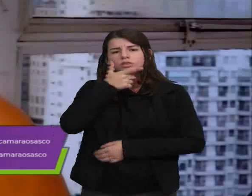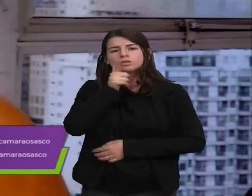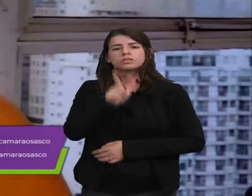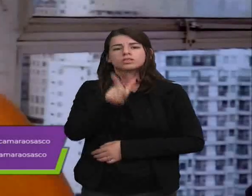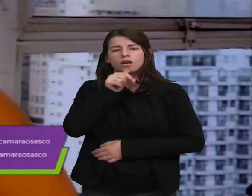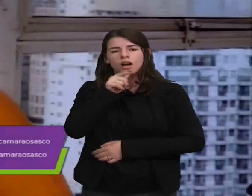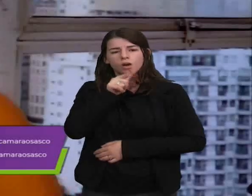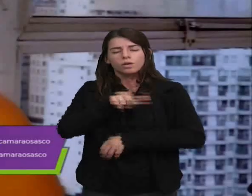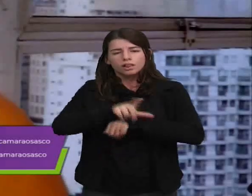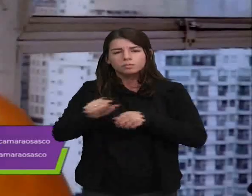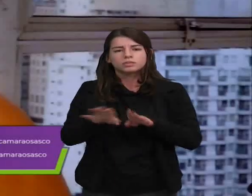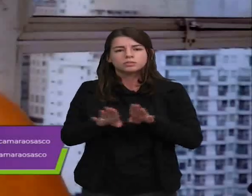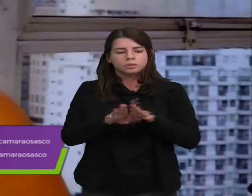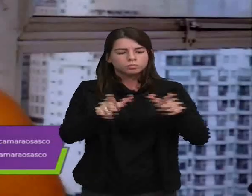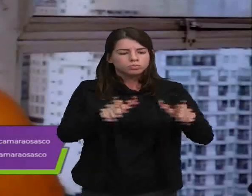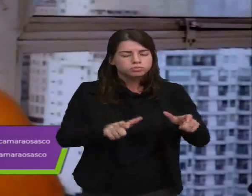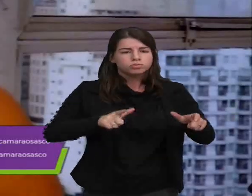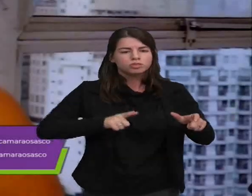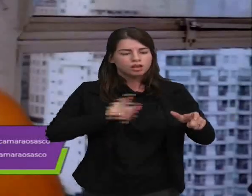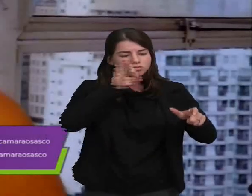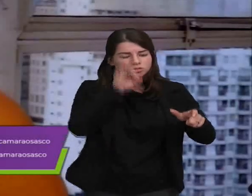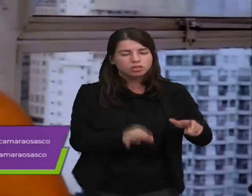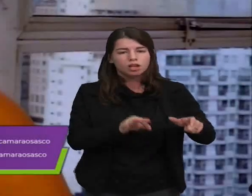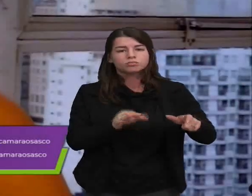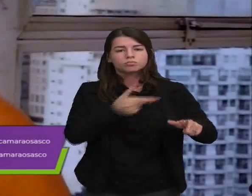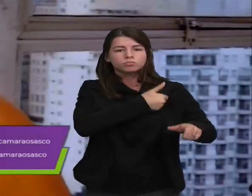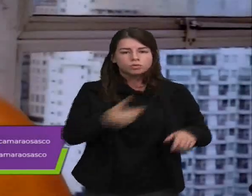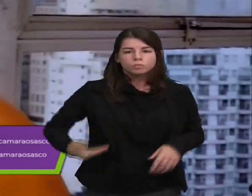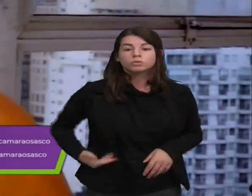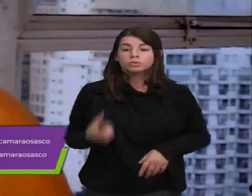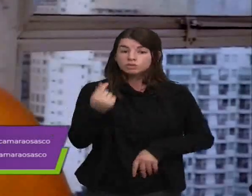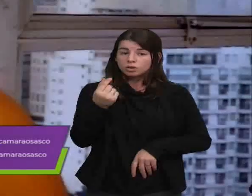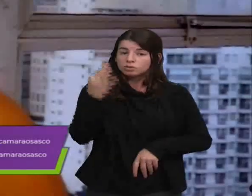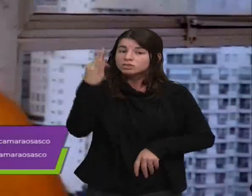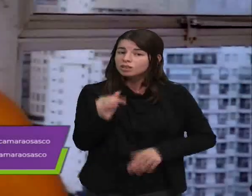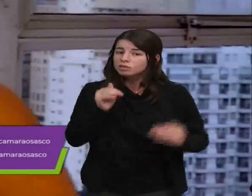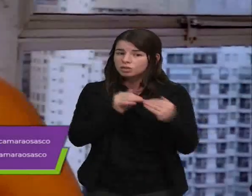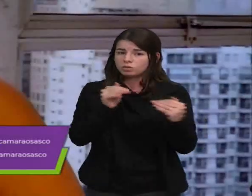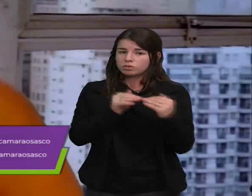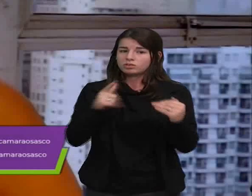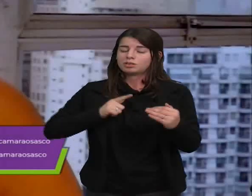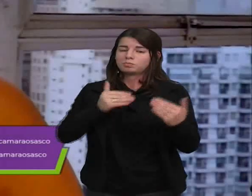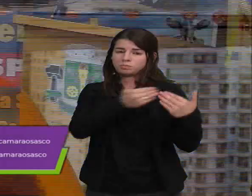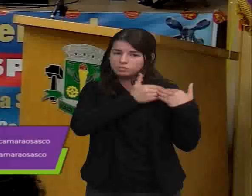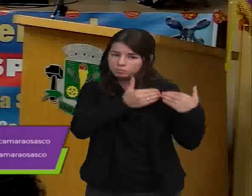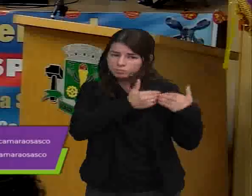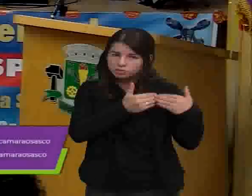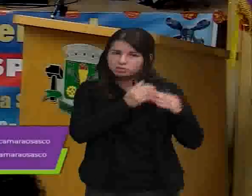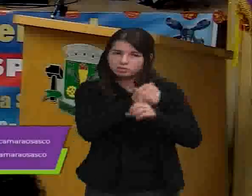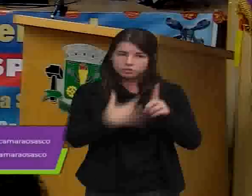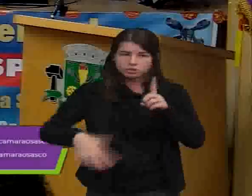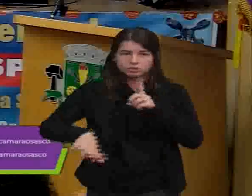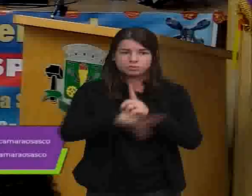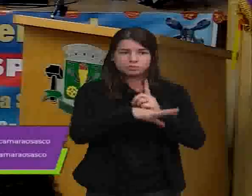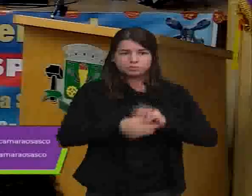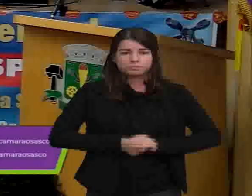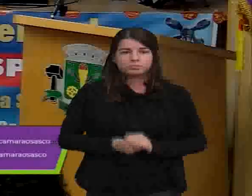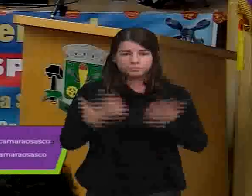tratada, acesso ao esgoto de uma forma pública com preço razoável por uma empresa que tem papel social. Obrigada. Obrigada.